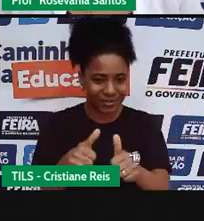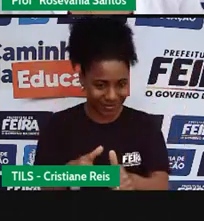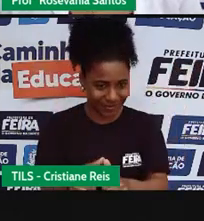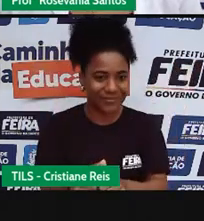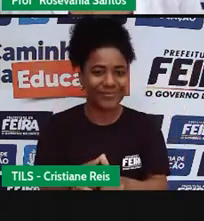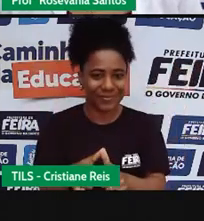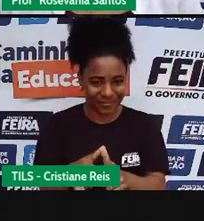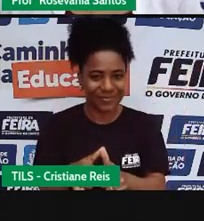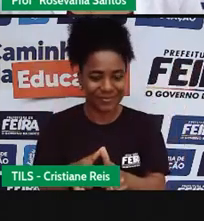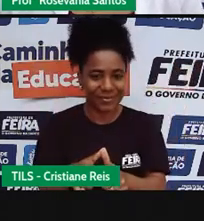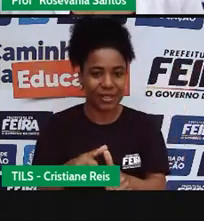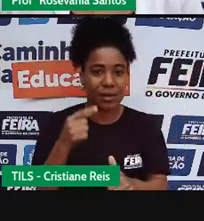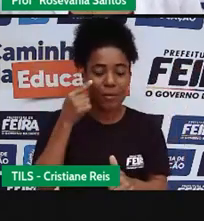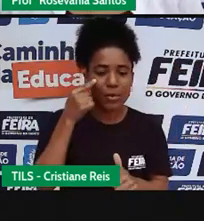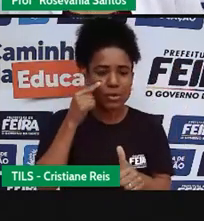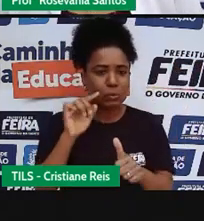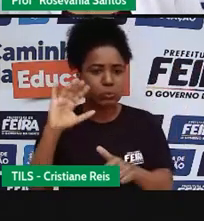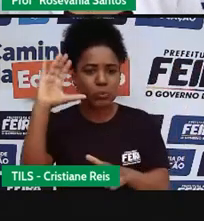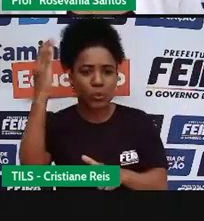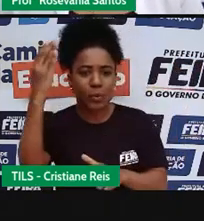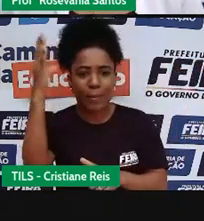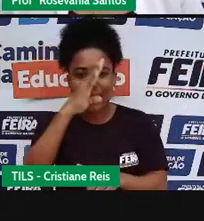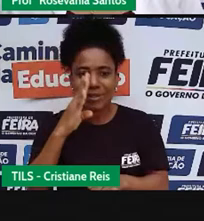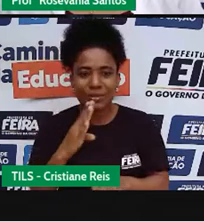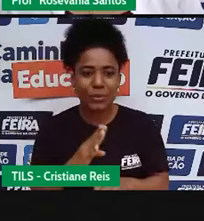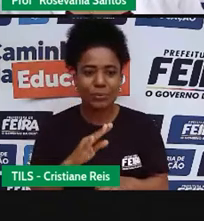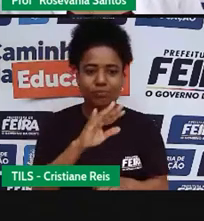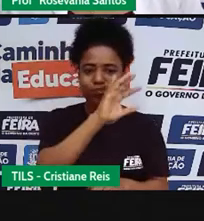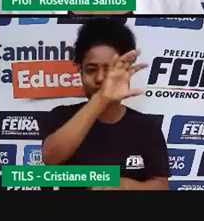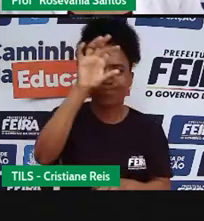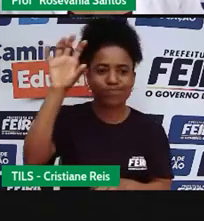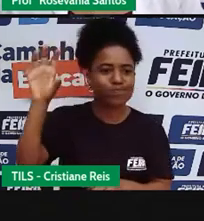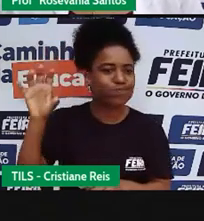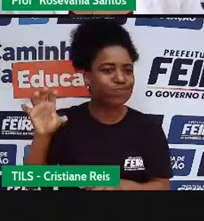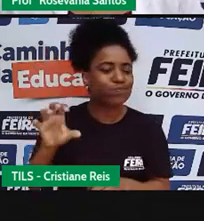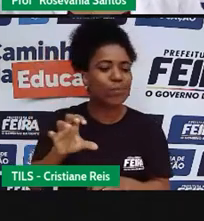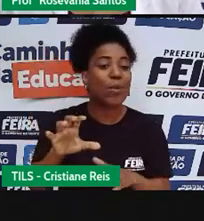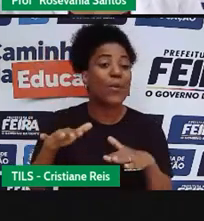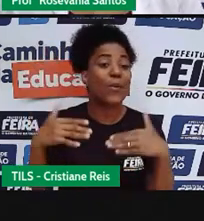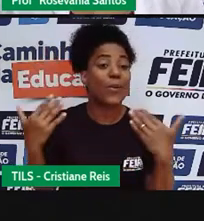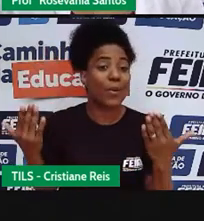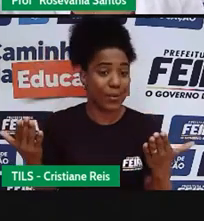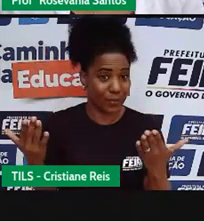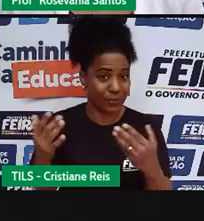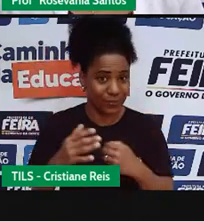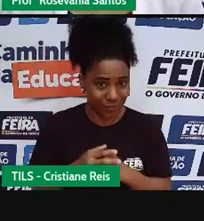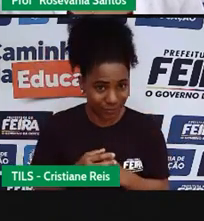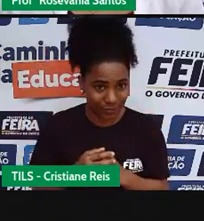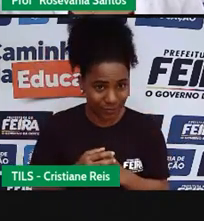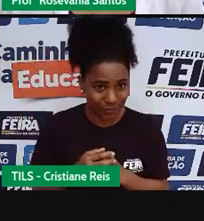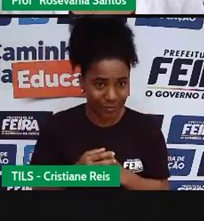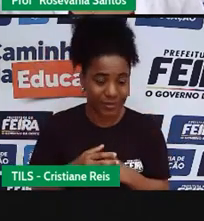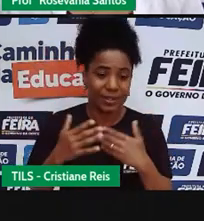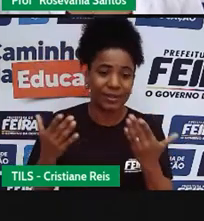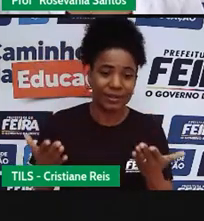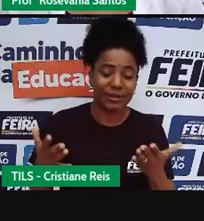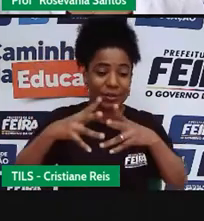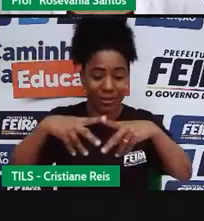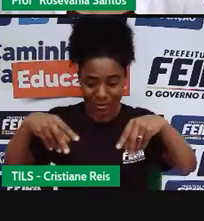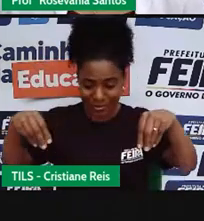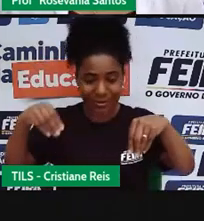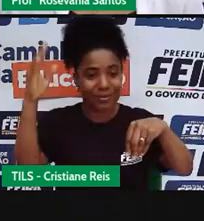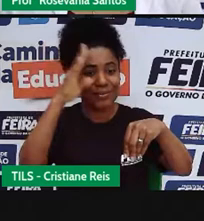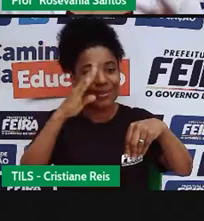tipos climáticos do Brasil. Dentro desses climas, né, dentro dos climas, embora assim, né, que a gente tem no território